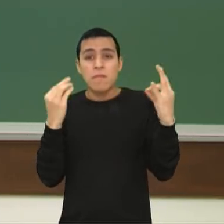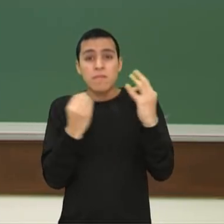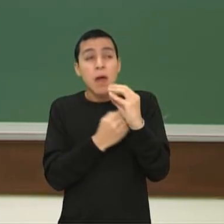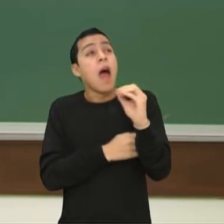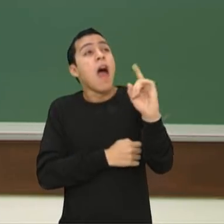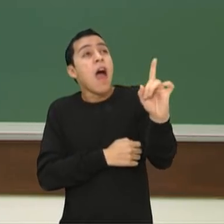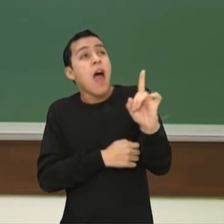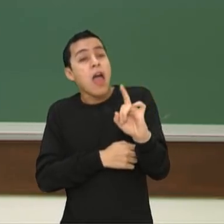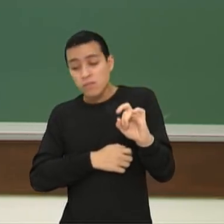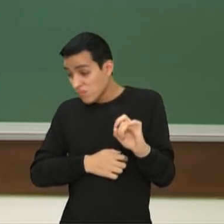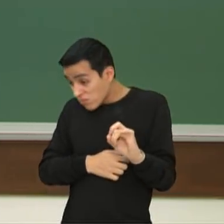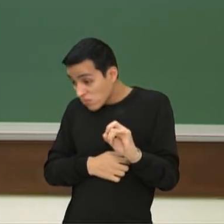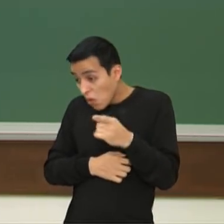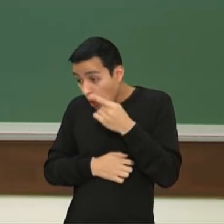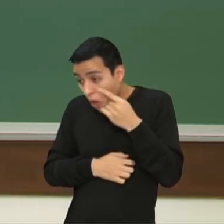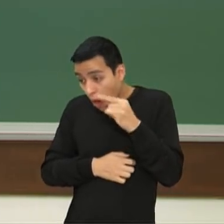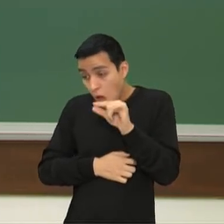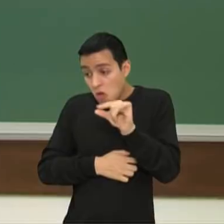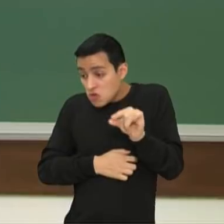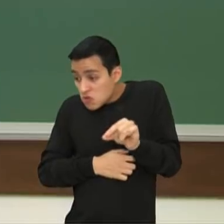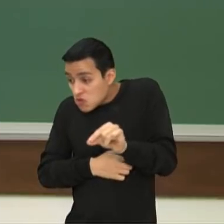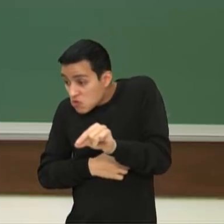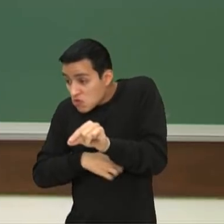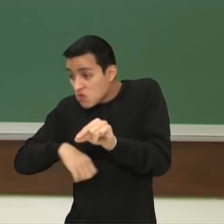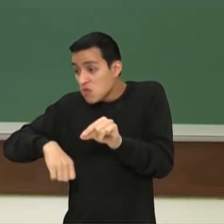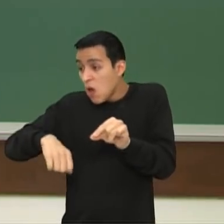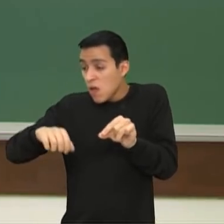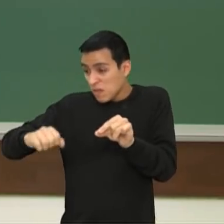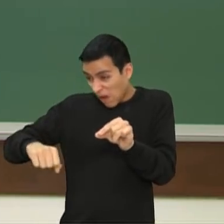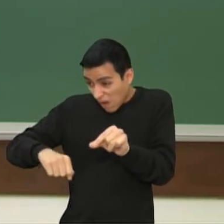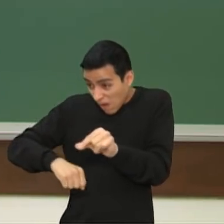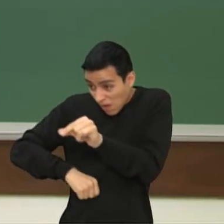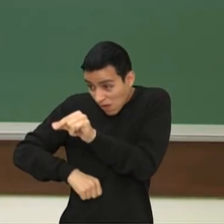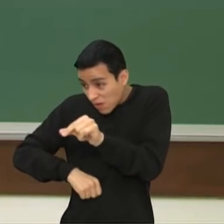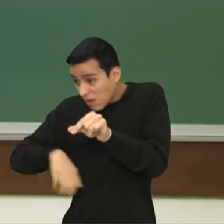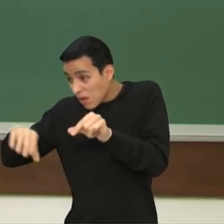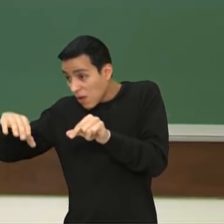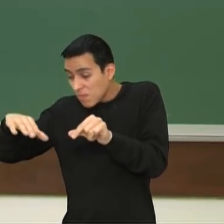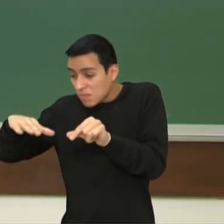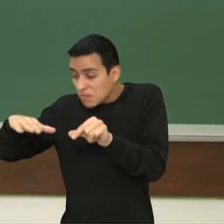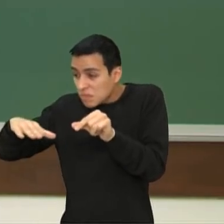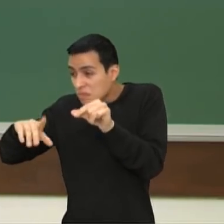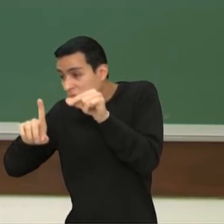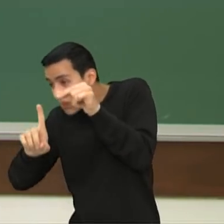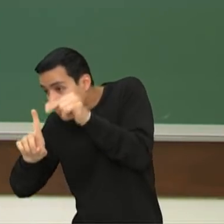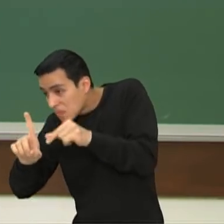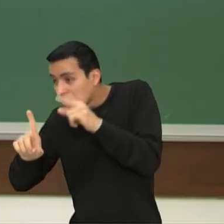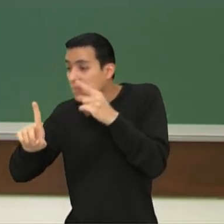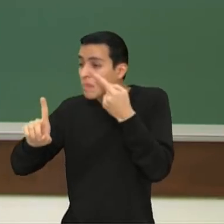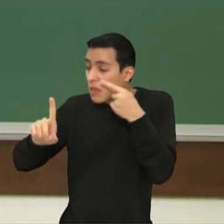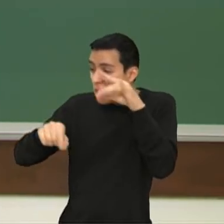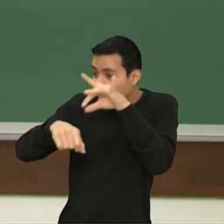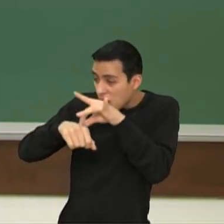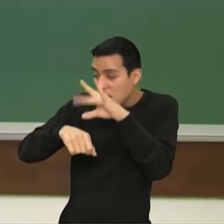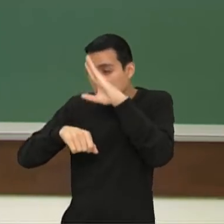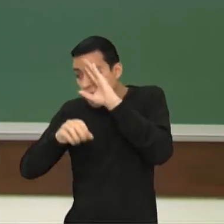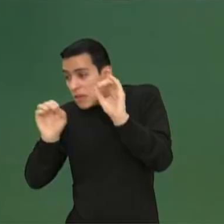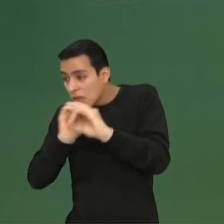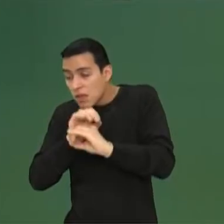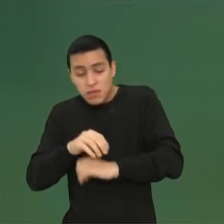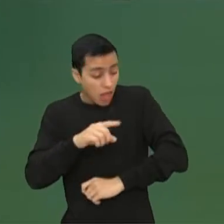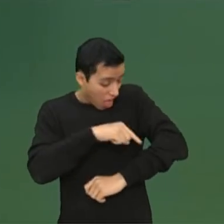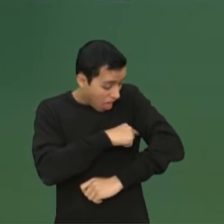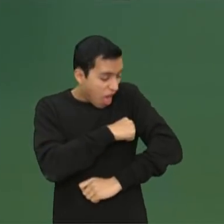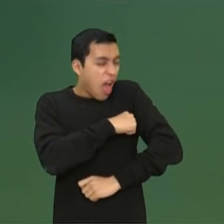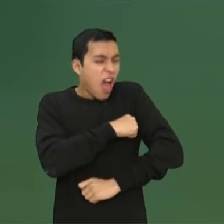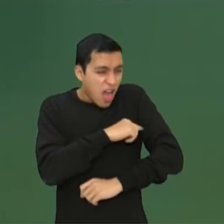seu, utiliza esse instrumento para medir a temperatura do seu corpo, para saber se você está doente, se está febril. Um